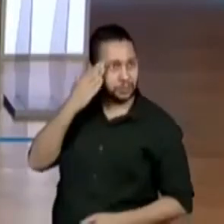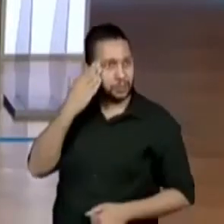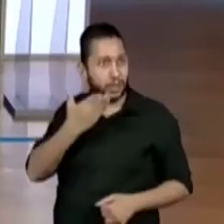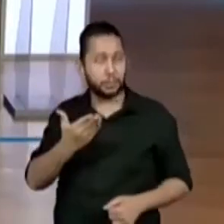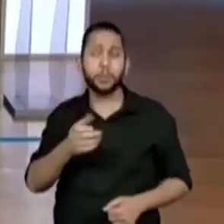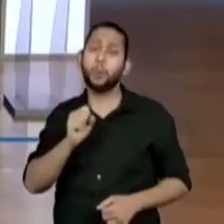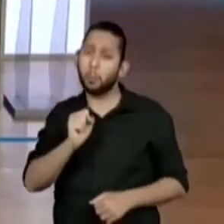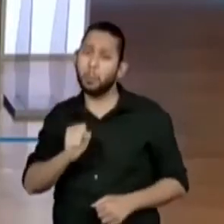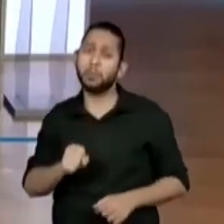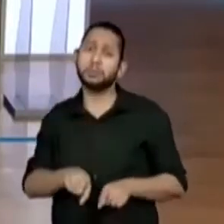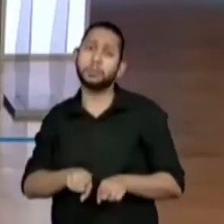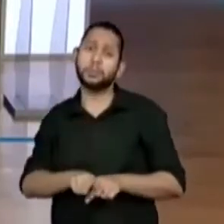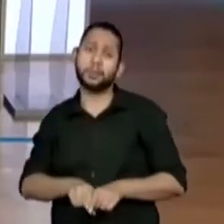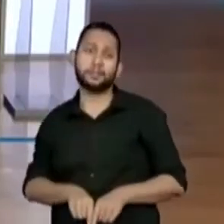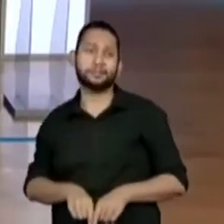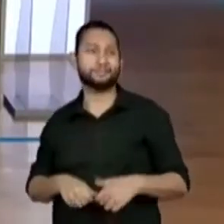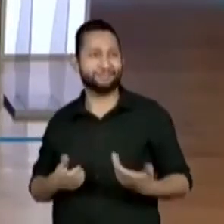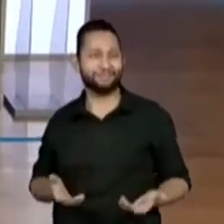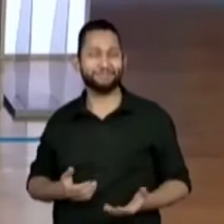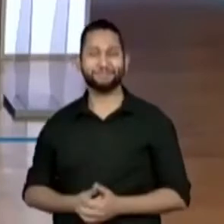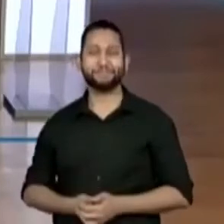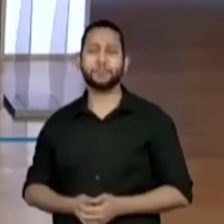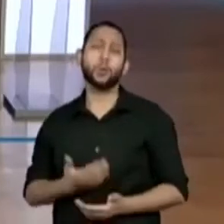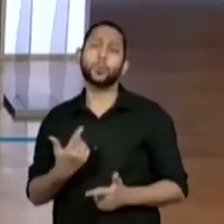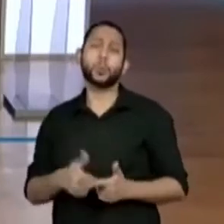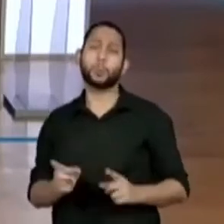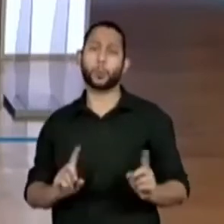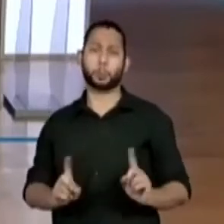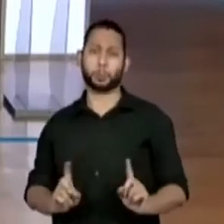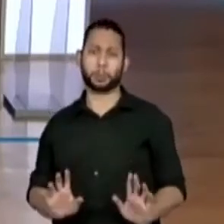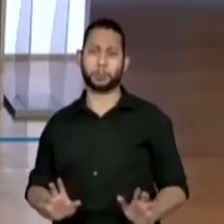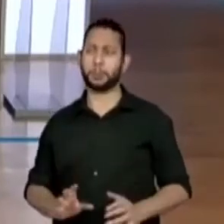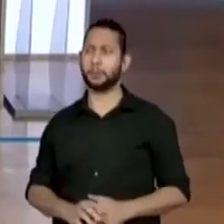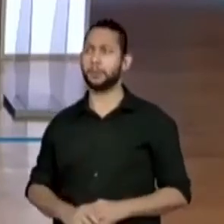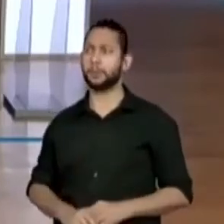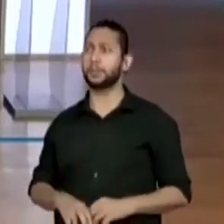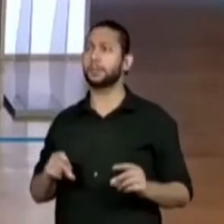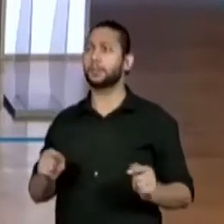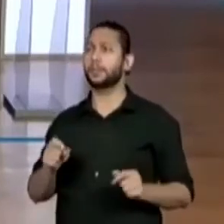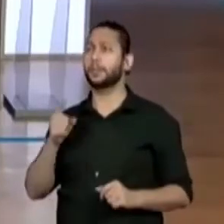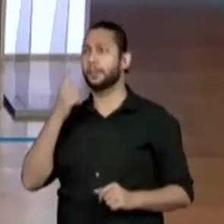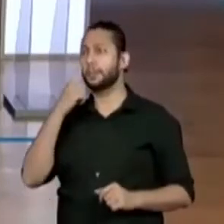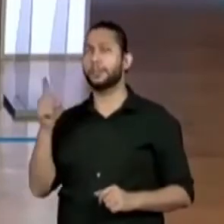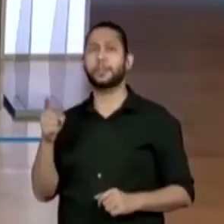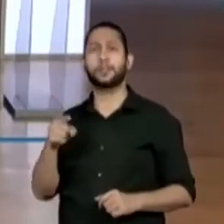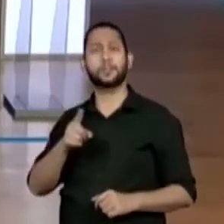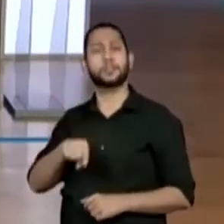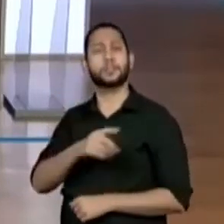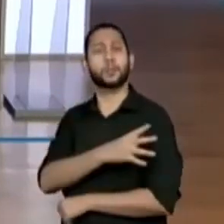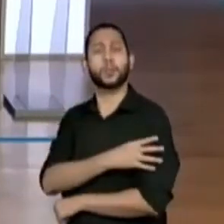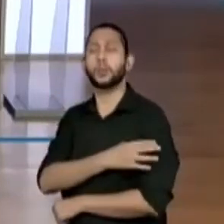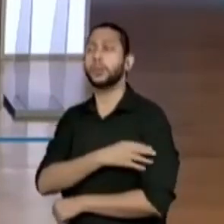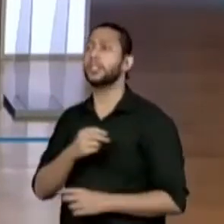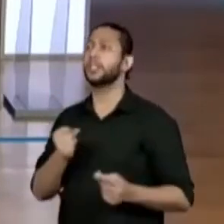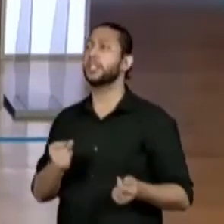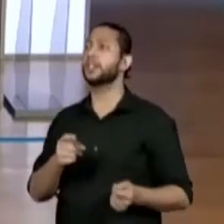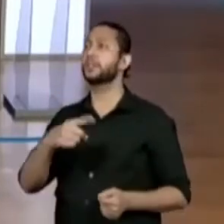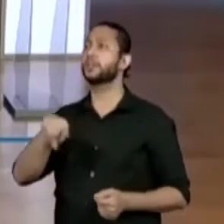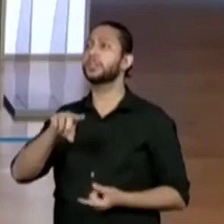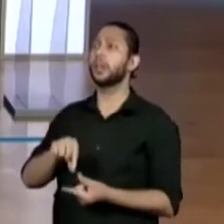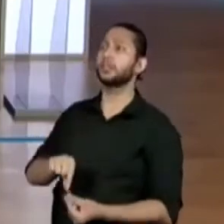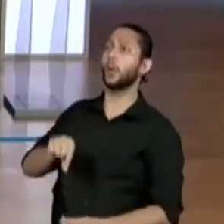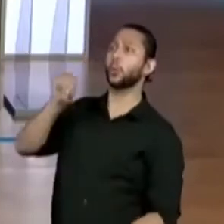ser essa também. Tá bom? Muito bem. Não tem problema. E aí? E aí, estudantes do quarto ano, qual a altura de